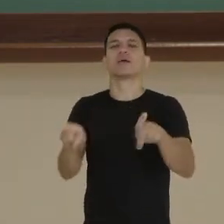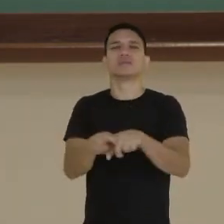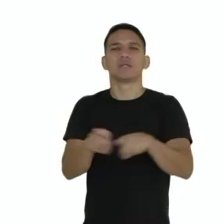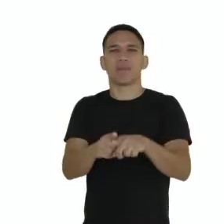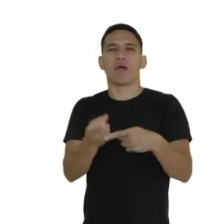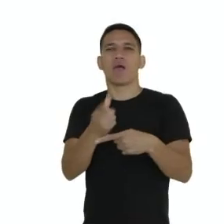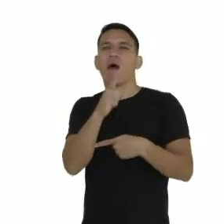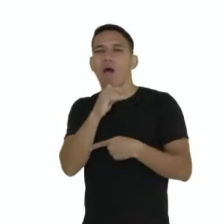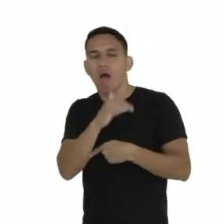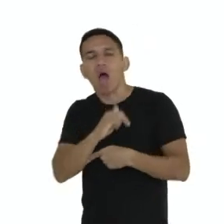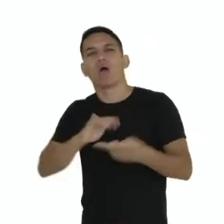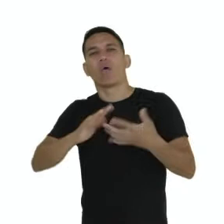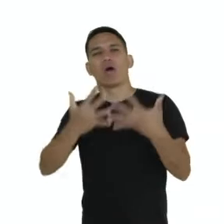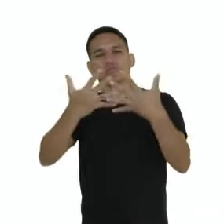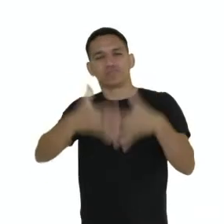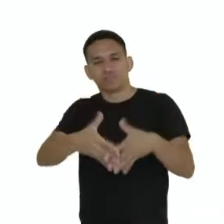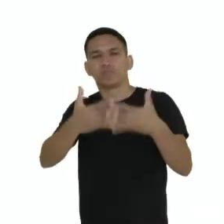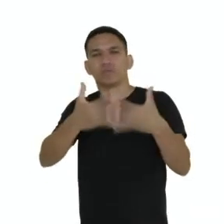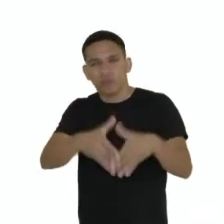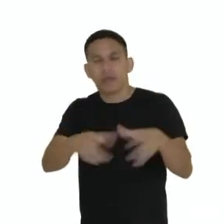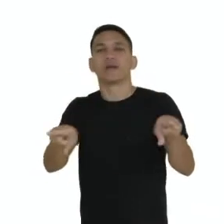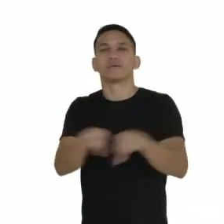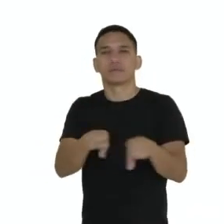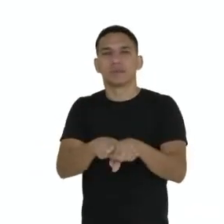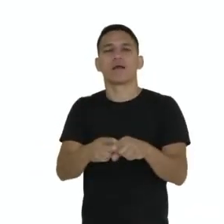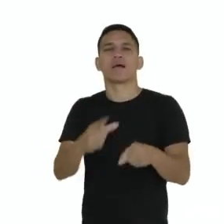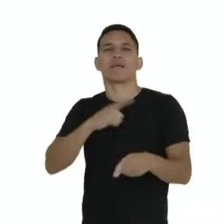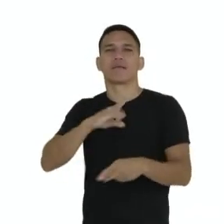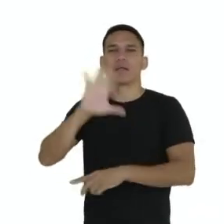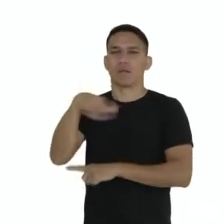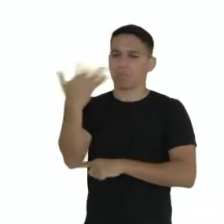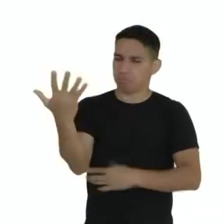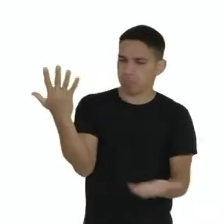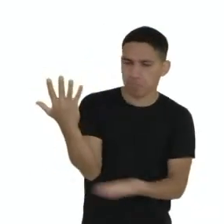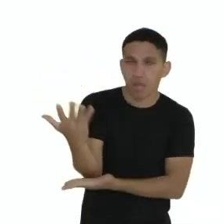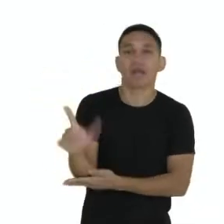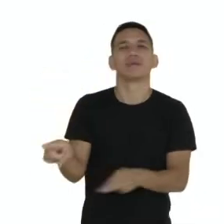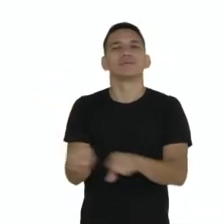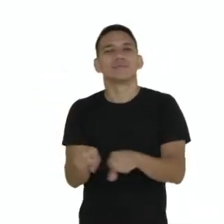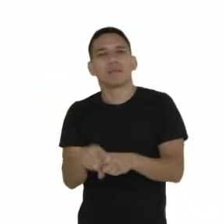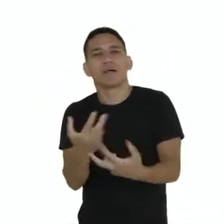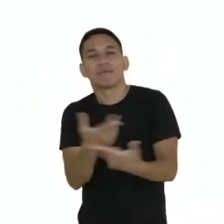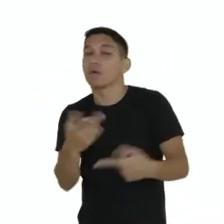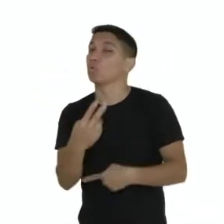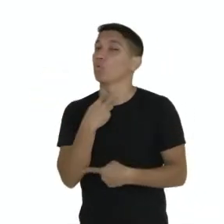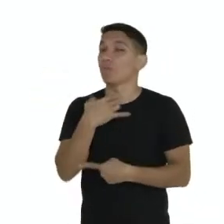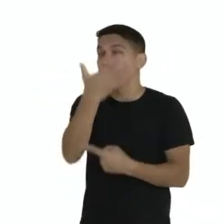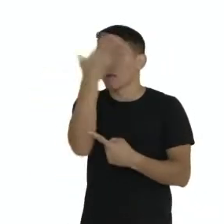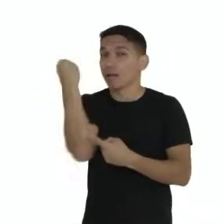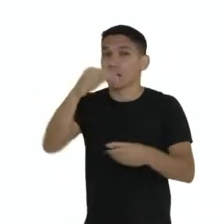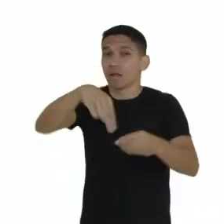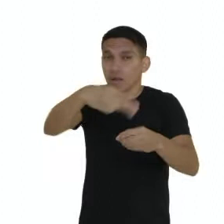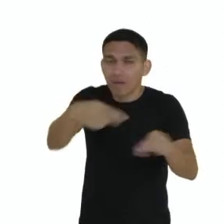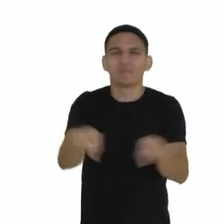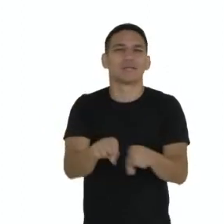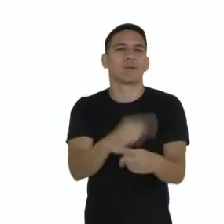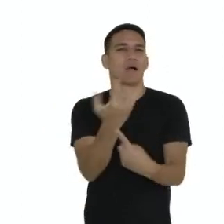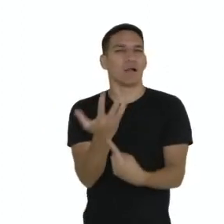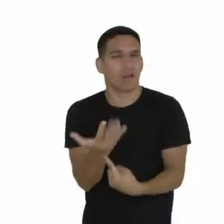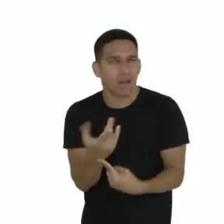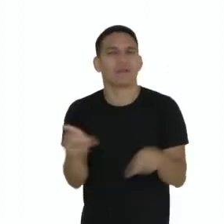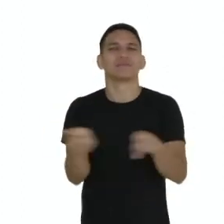nós temos aqui a lenha e o carvão vegetal, não podemos esquecer da energia nuclear, temos o gás